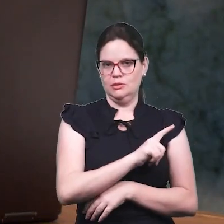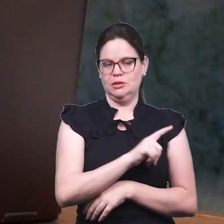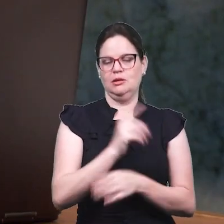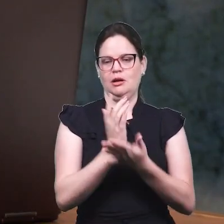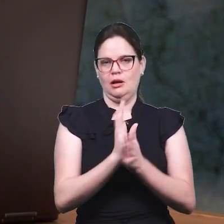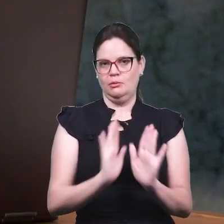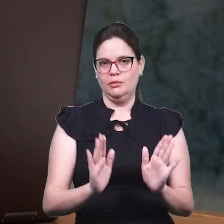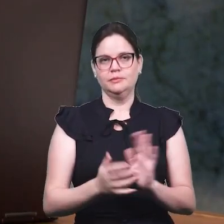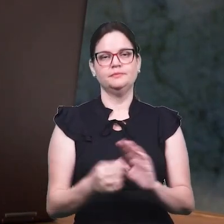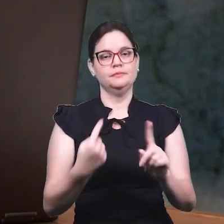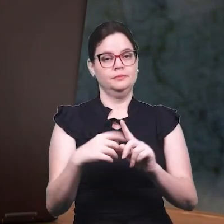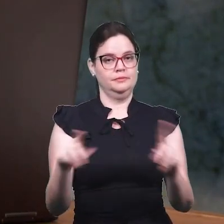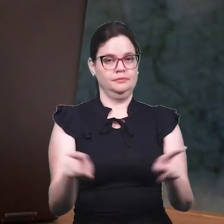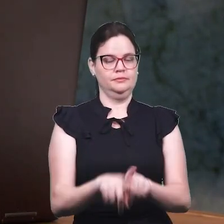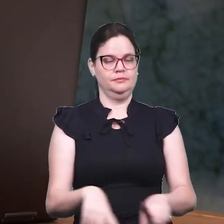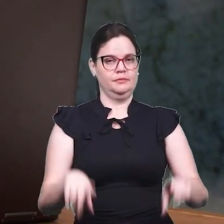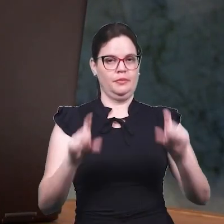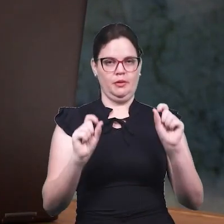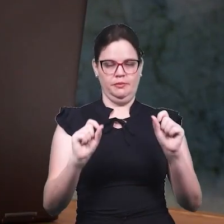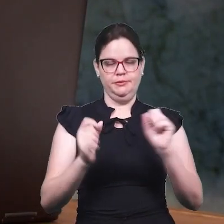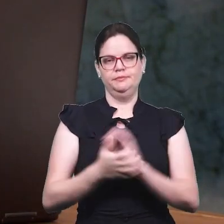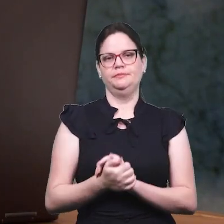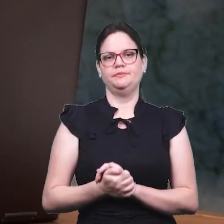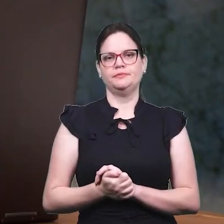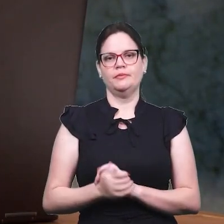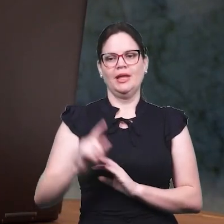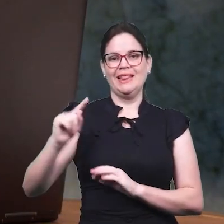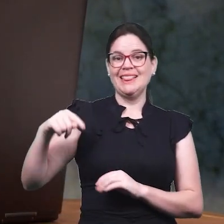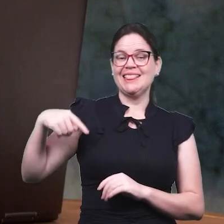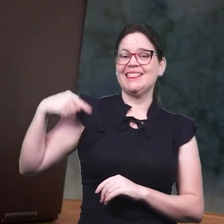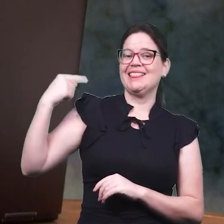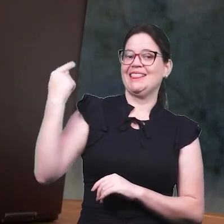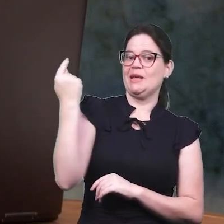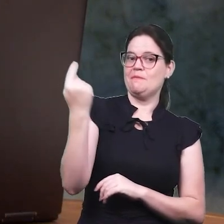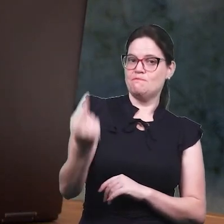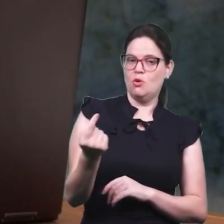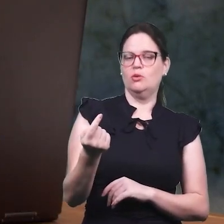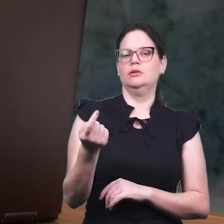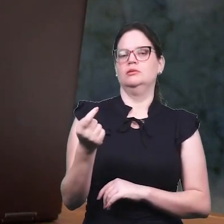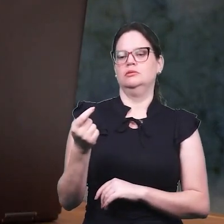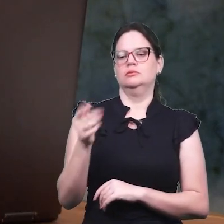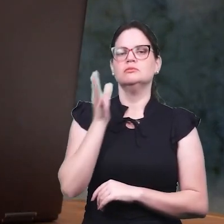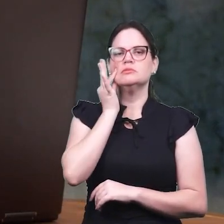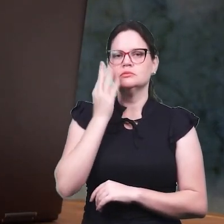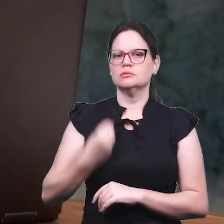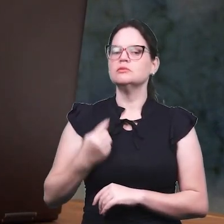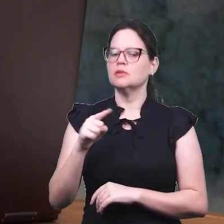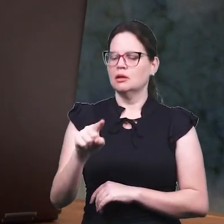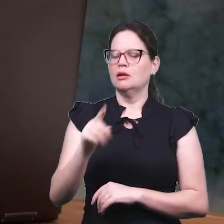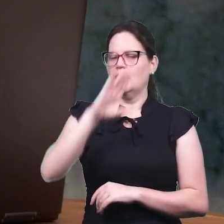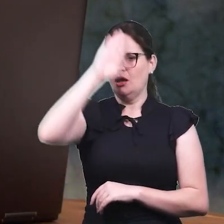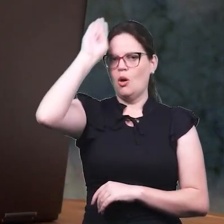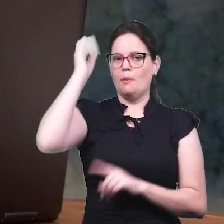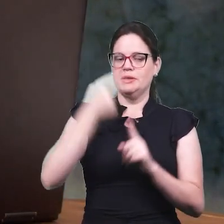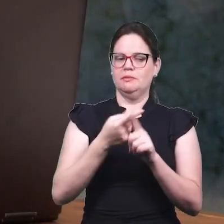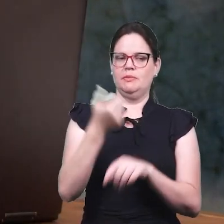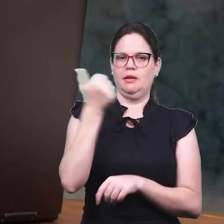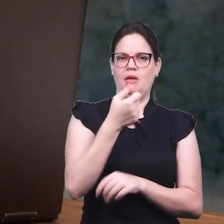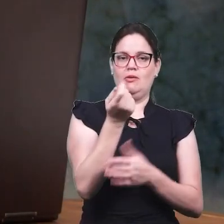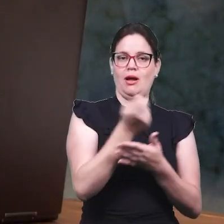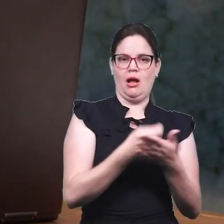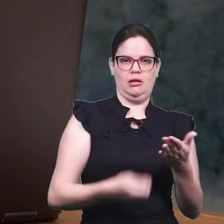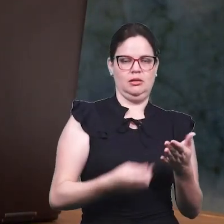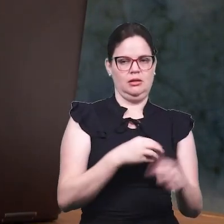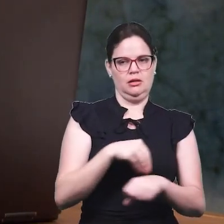Paulo, ele vai chegar em Roma depois. Primeiro ele escreve a carta na terceira viagem.